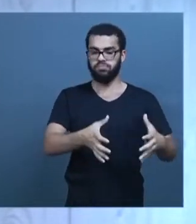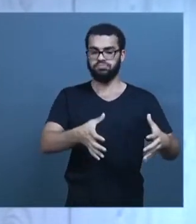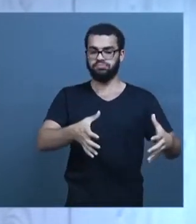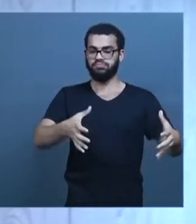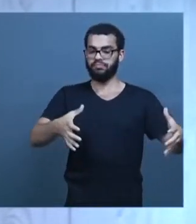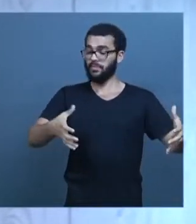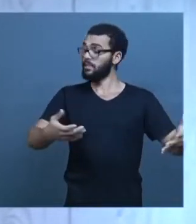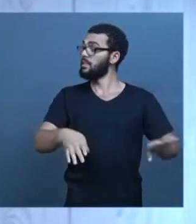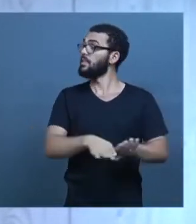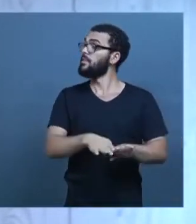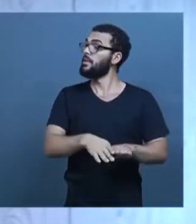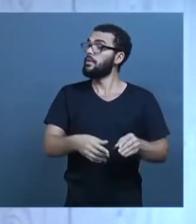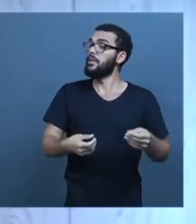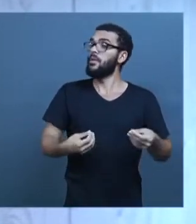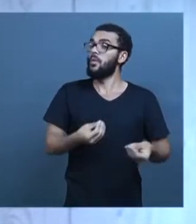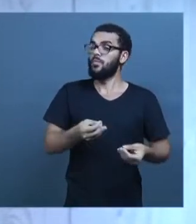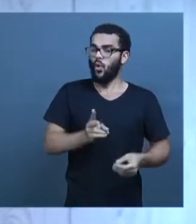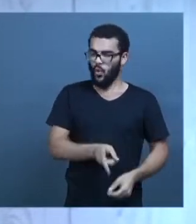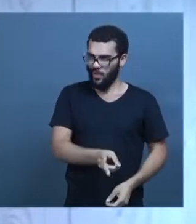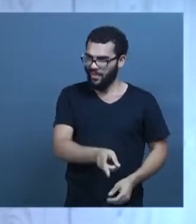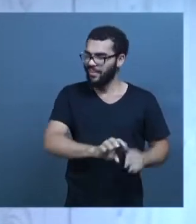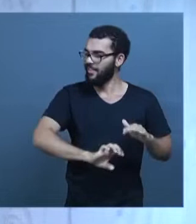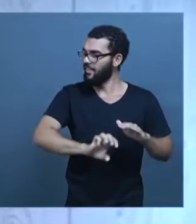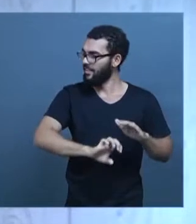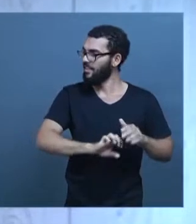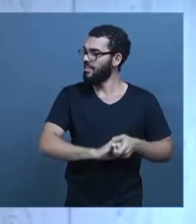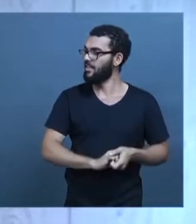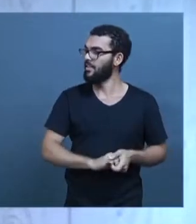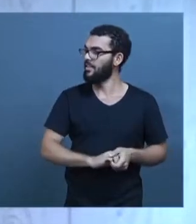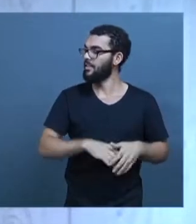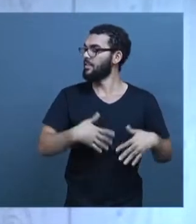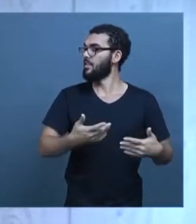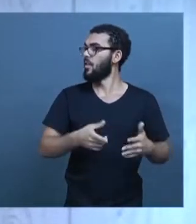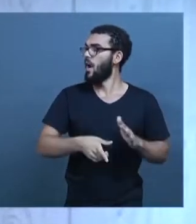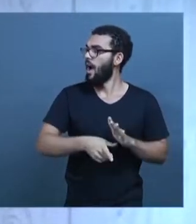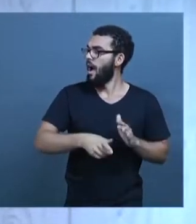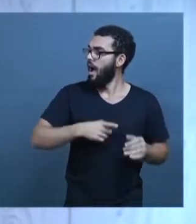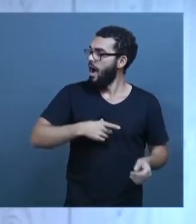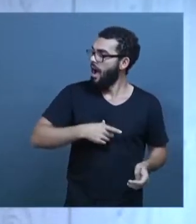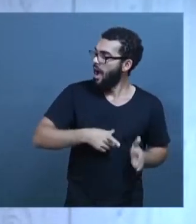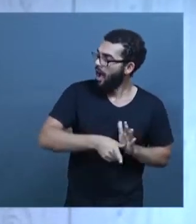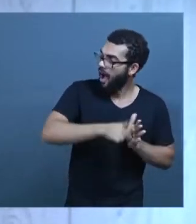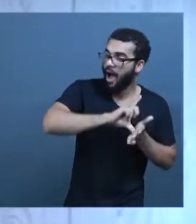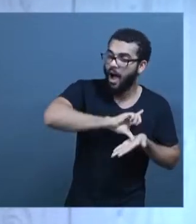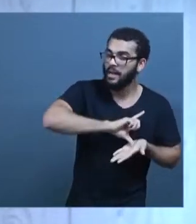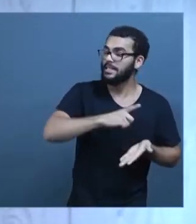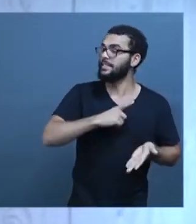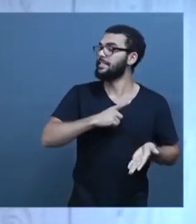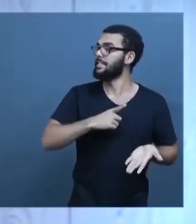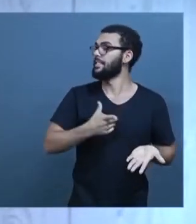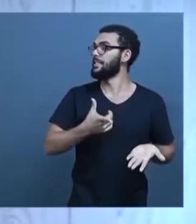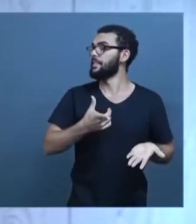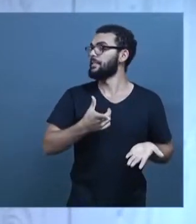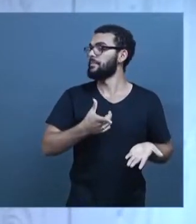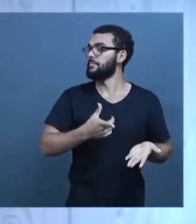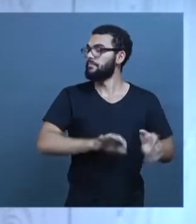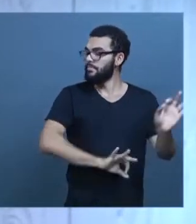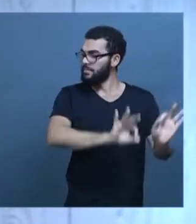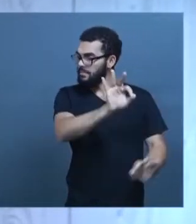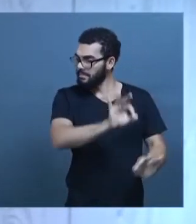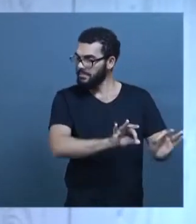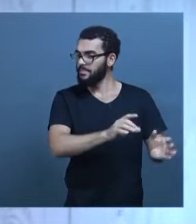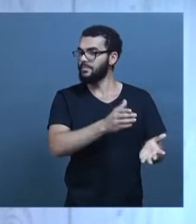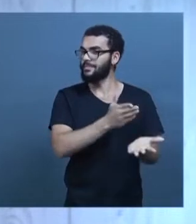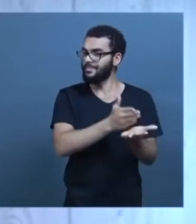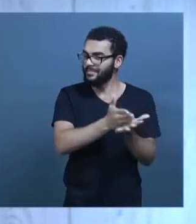dos negócios. Então, antes de fechar esses pedidos de empréstimo ou financiamento, vale a pena conferir e ficar atento